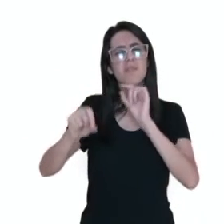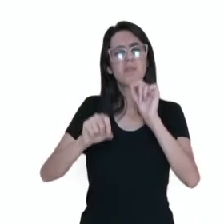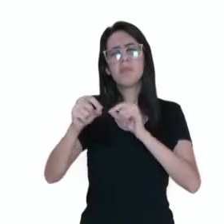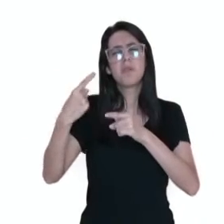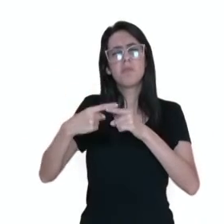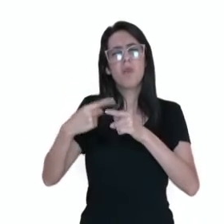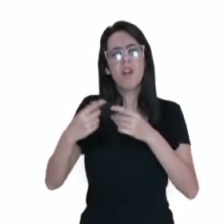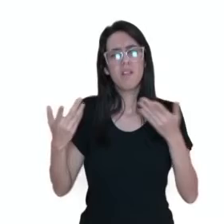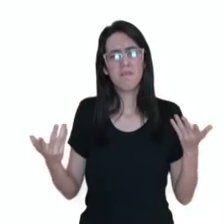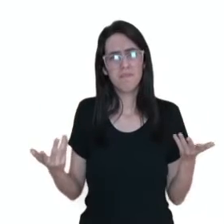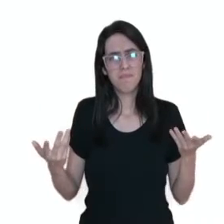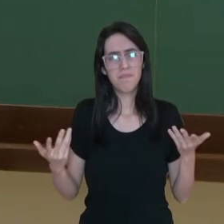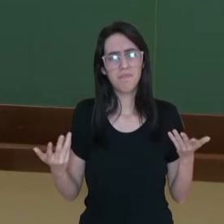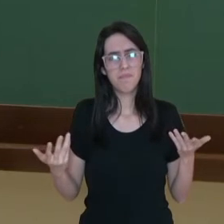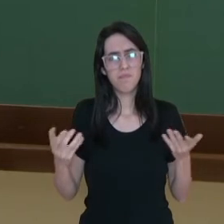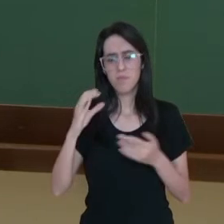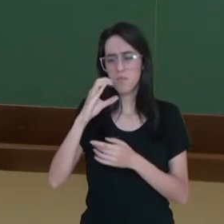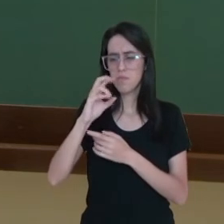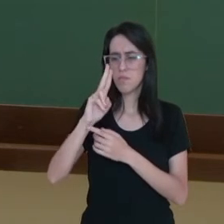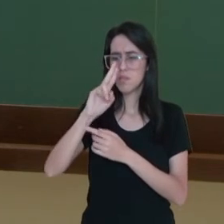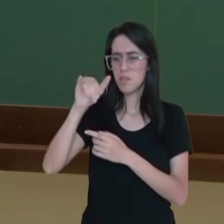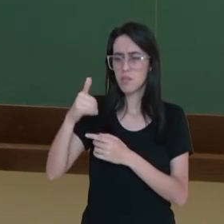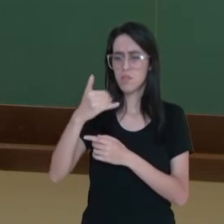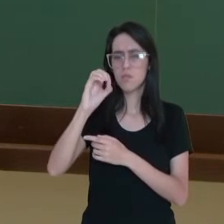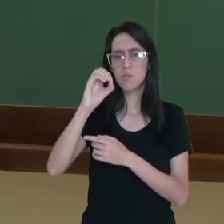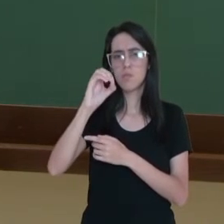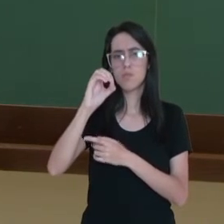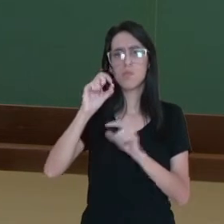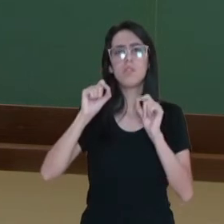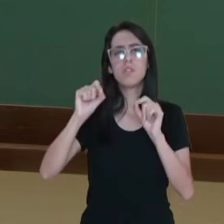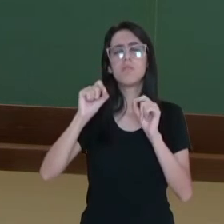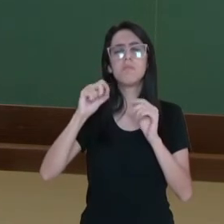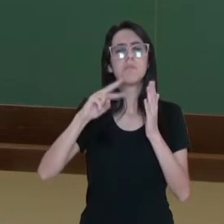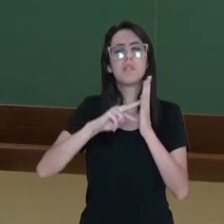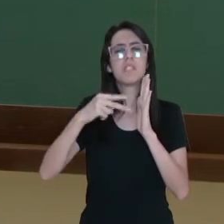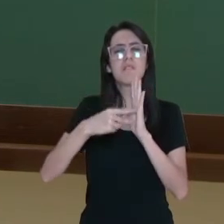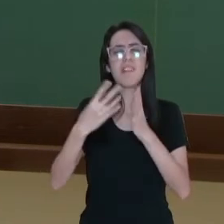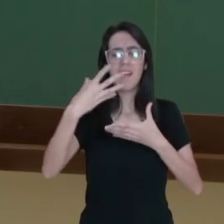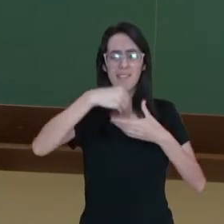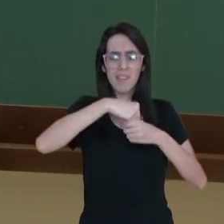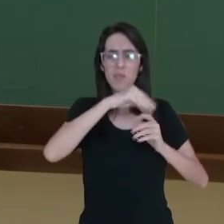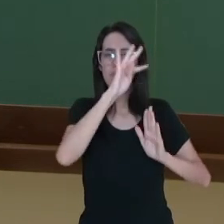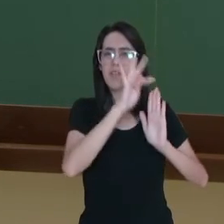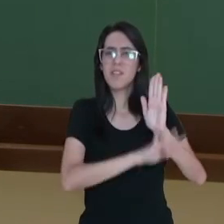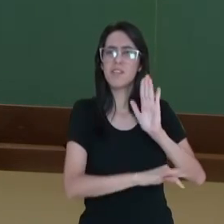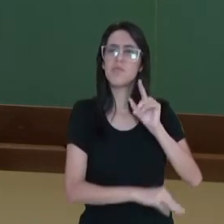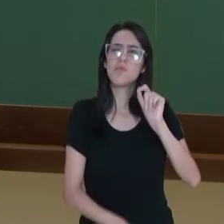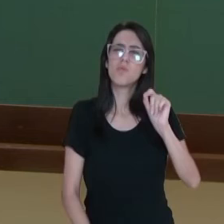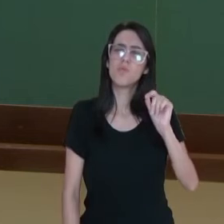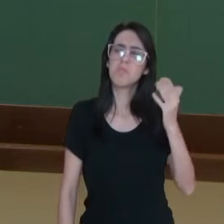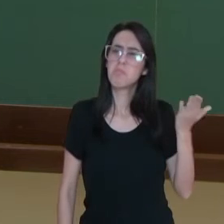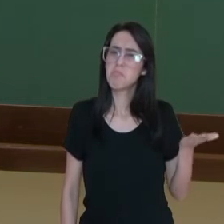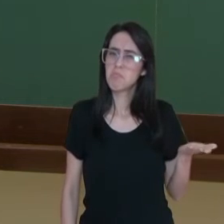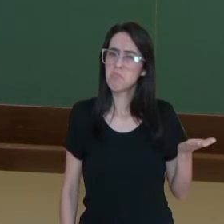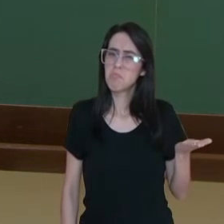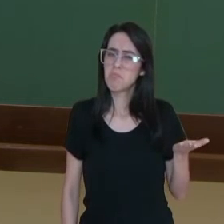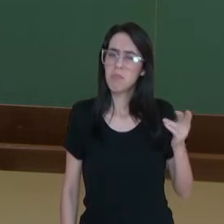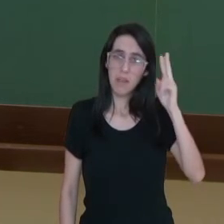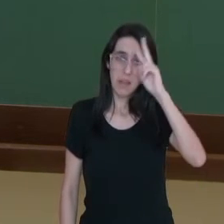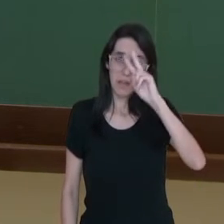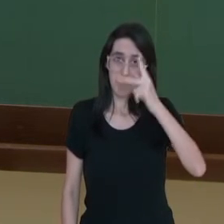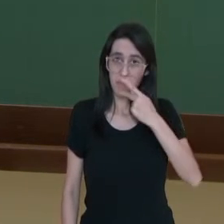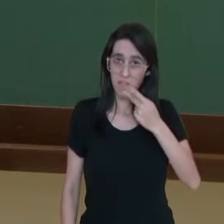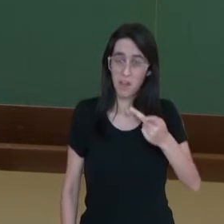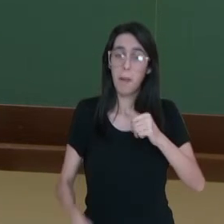foi usada? Então, cujo retoma que palavra ou que expressão do texto? Lembra que os